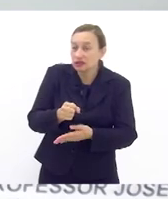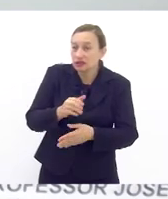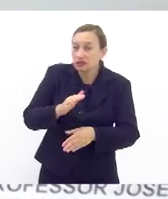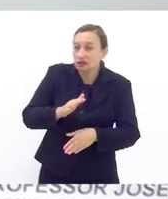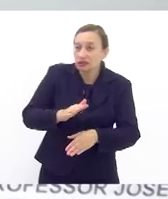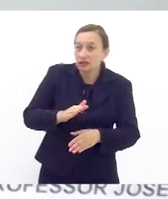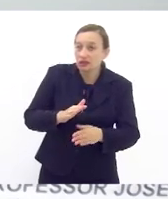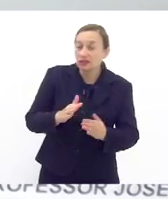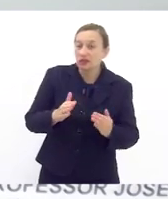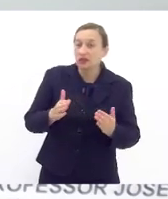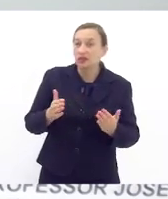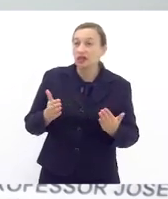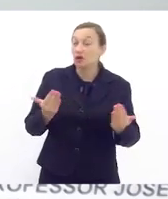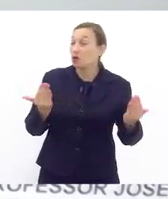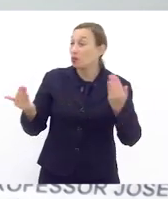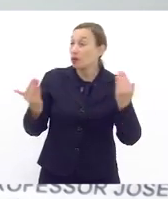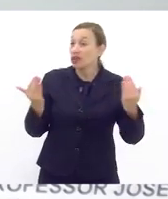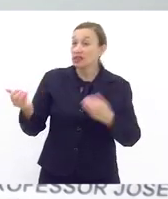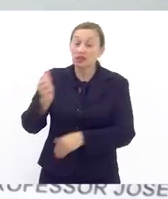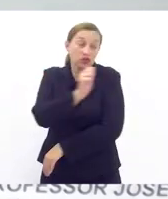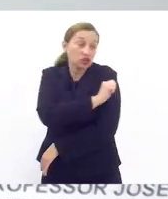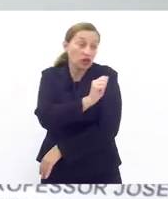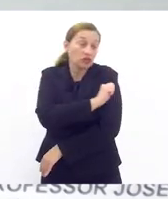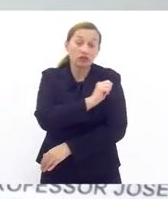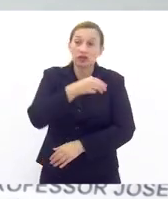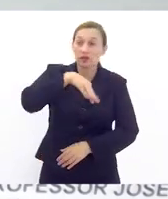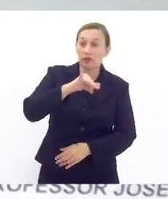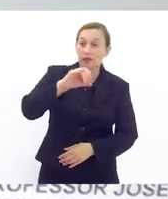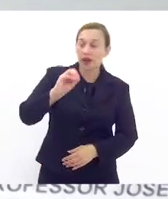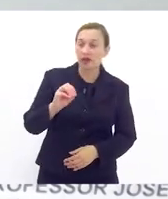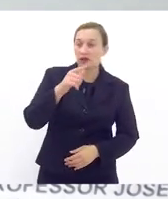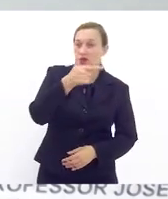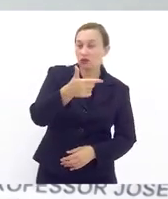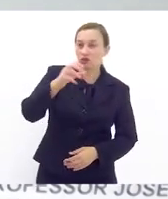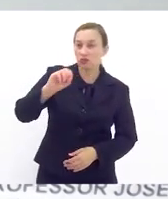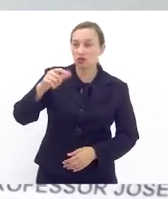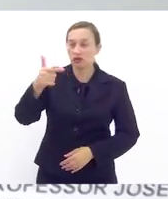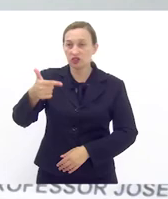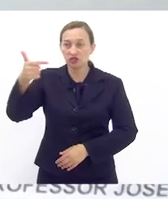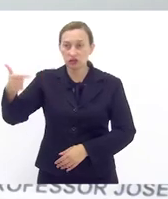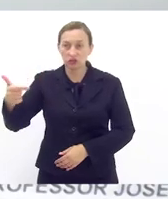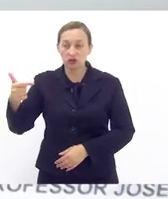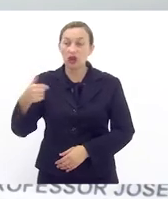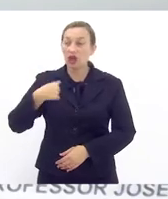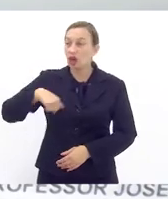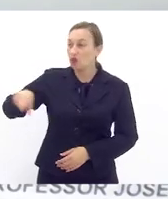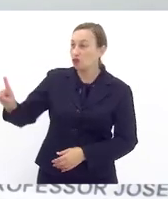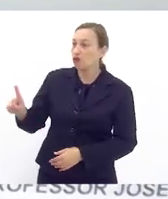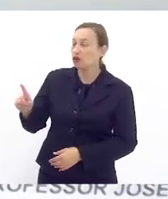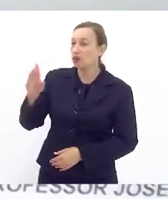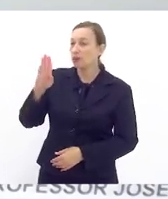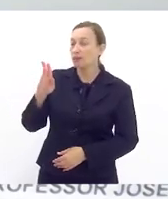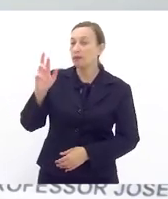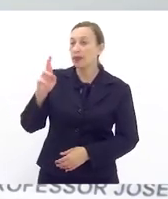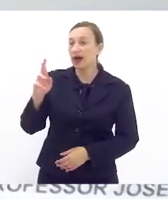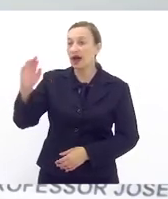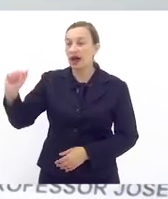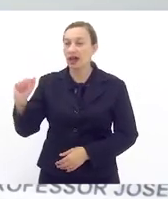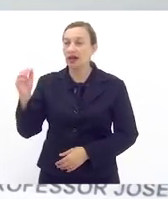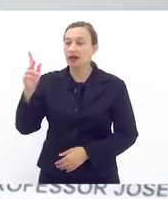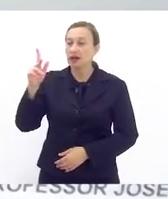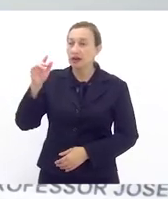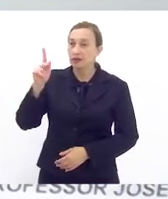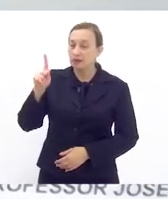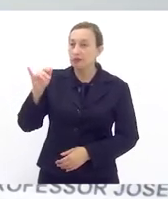2022 eu estive em Barra do Piraí semana passada e Piraí e é